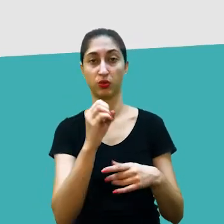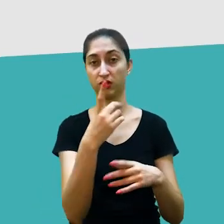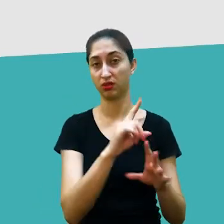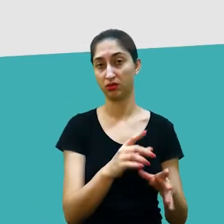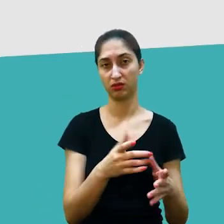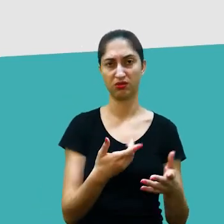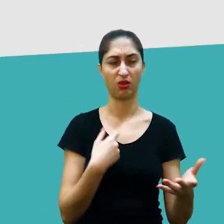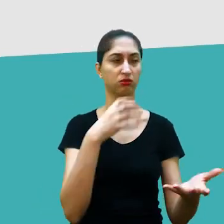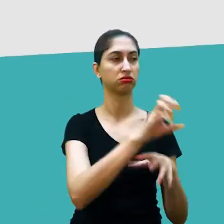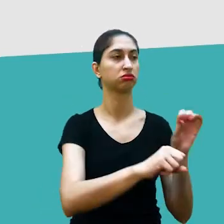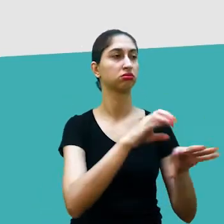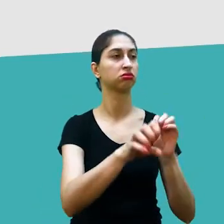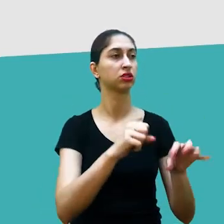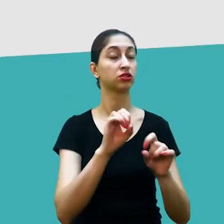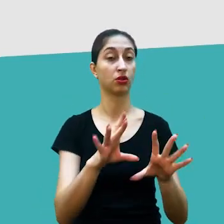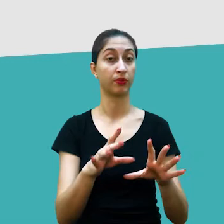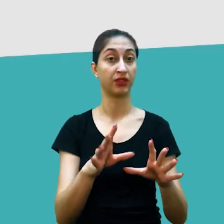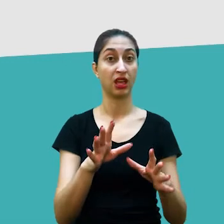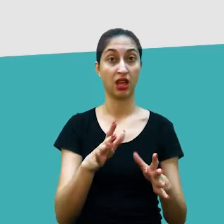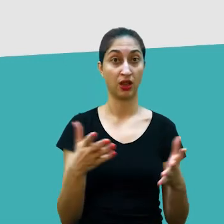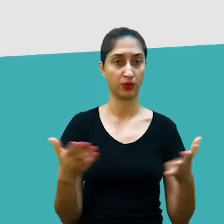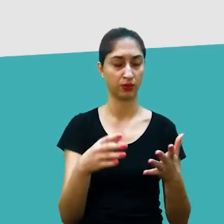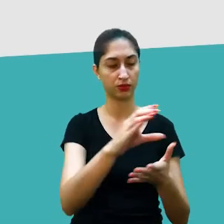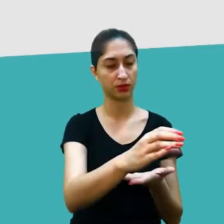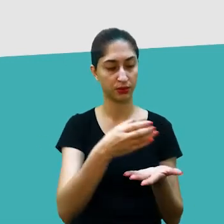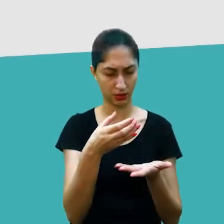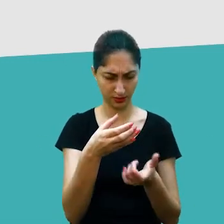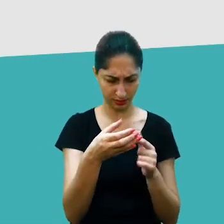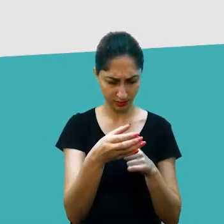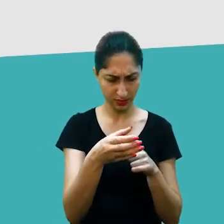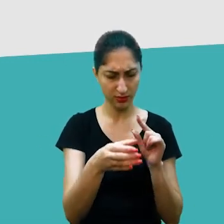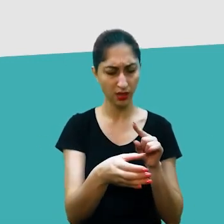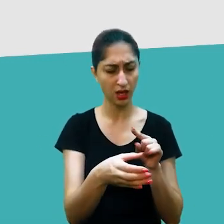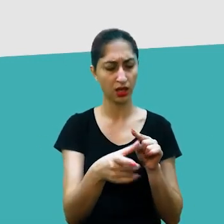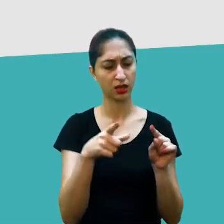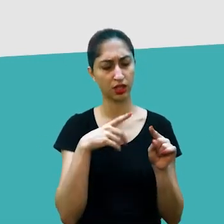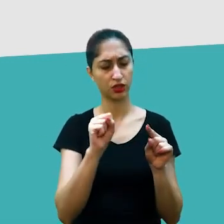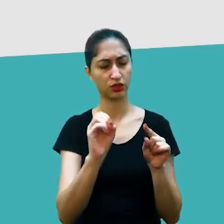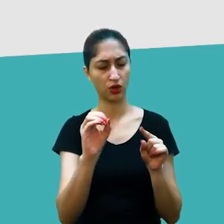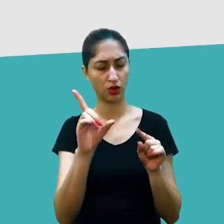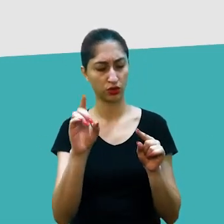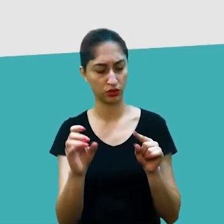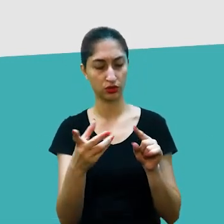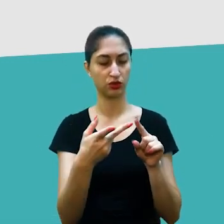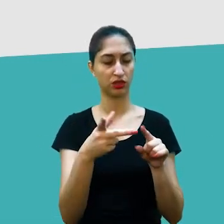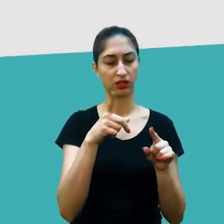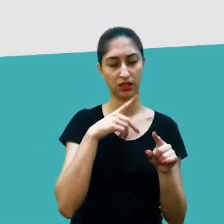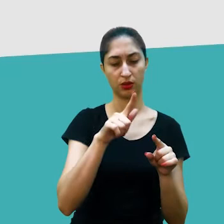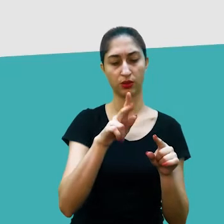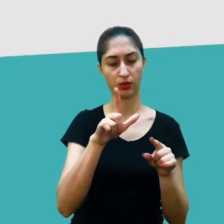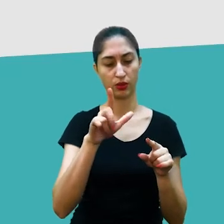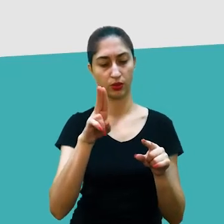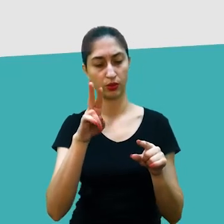supermercado, você pega o rótulo do negócio, você lê se tem sódio, se é lacto-free, se não tem glúten, você